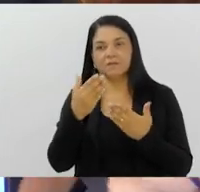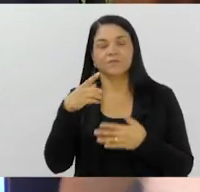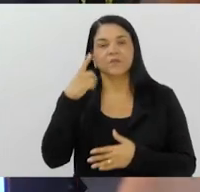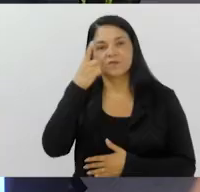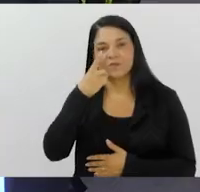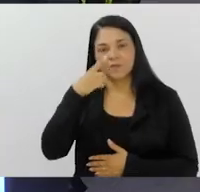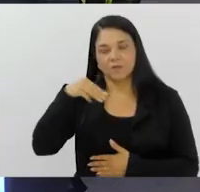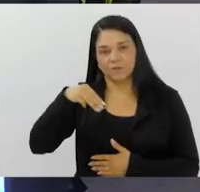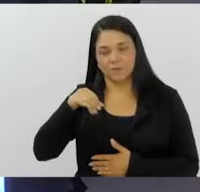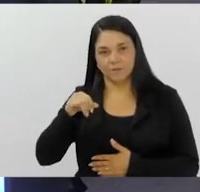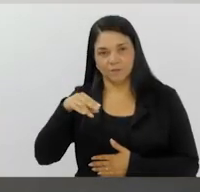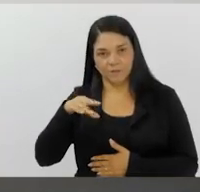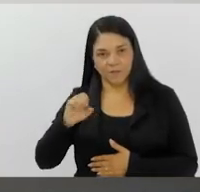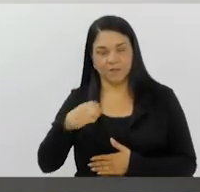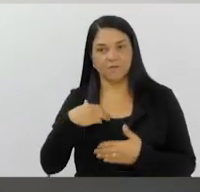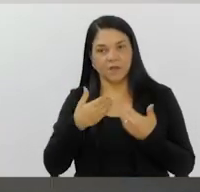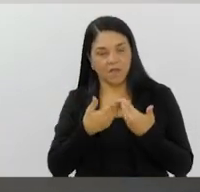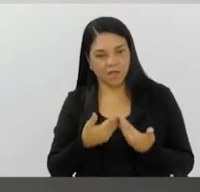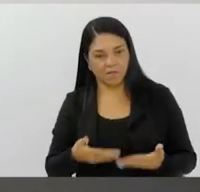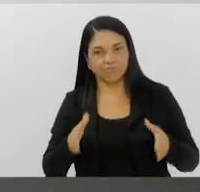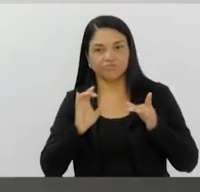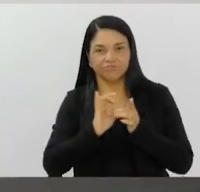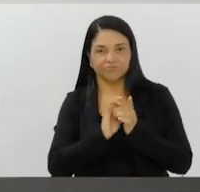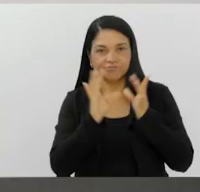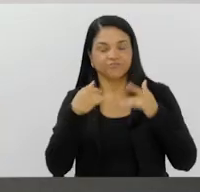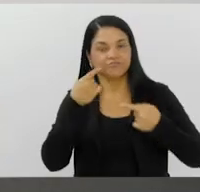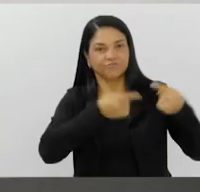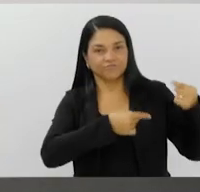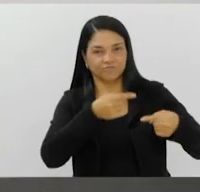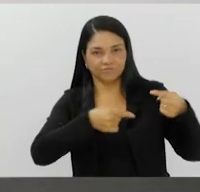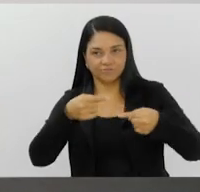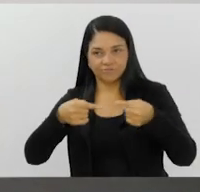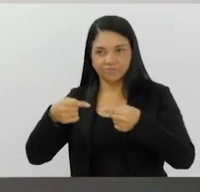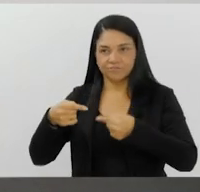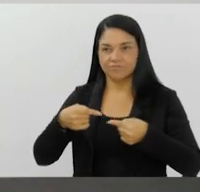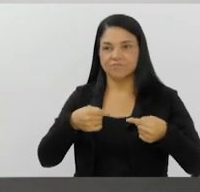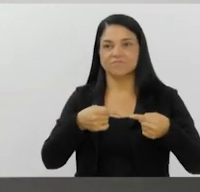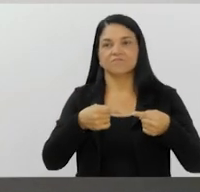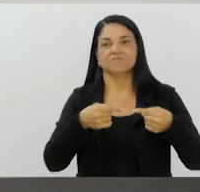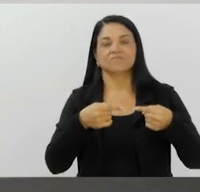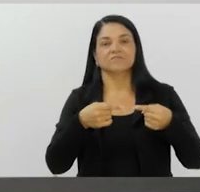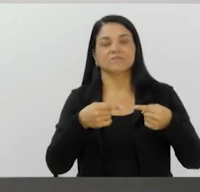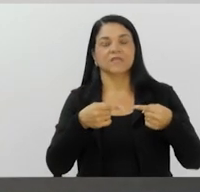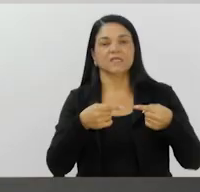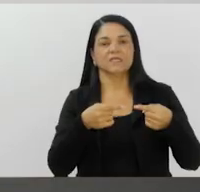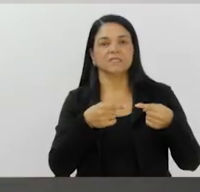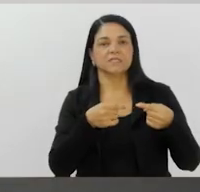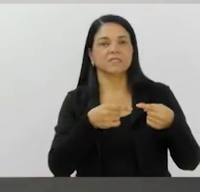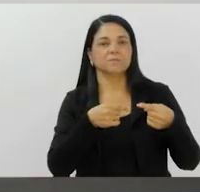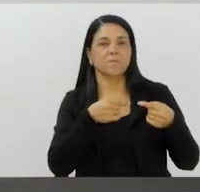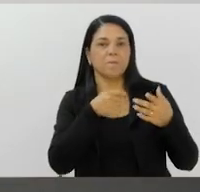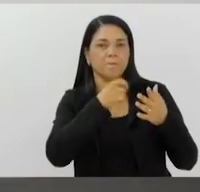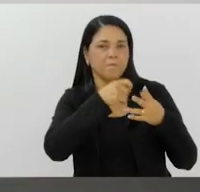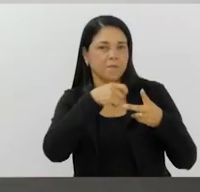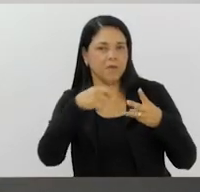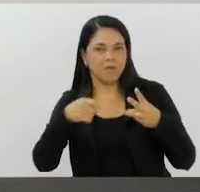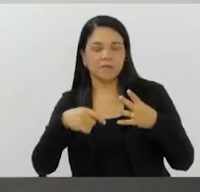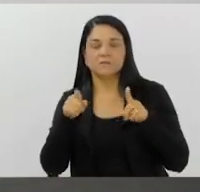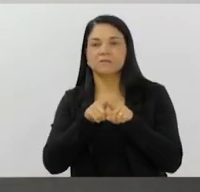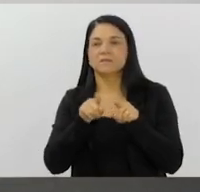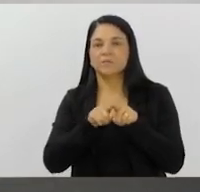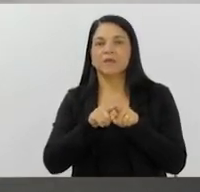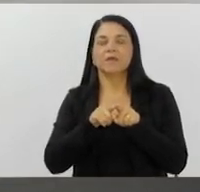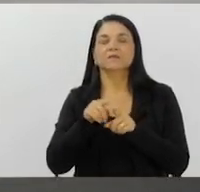mink pela abertura e pelo amplo debate que a gente tem tido nesses últimos meses principalmente também na figura do